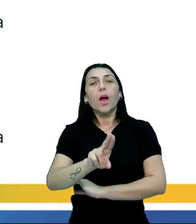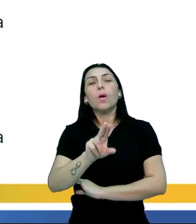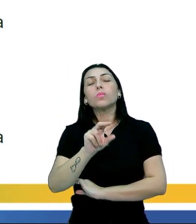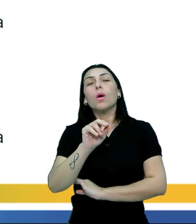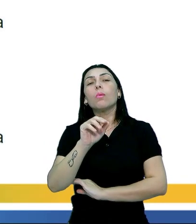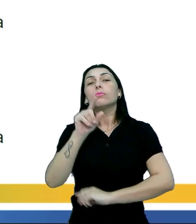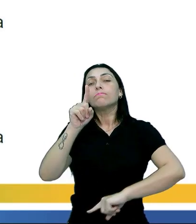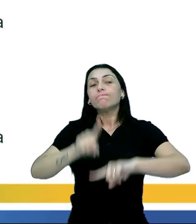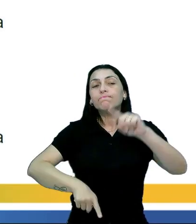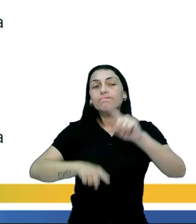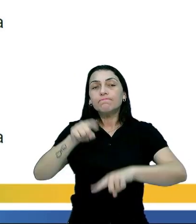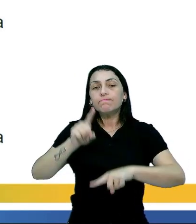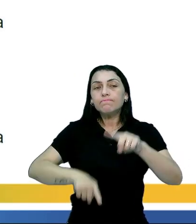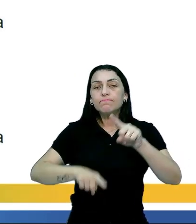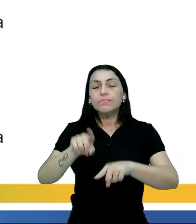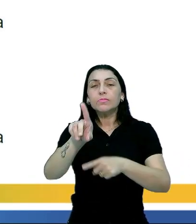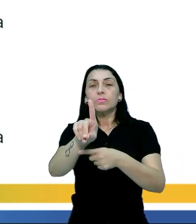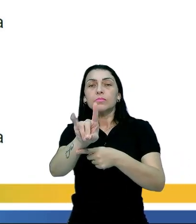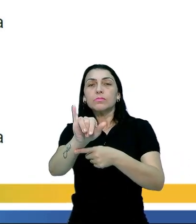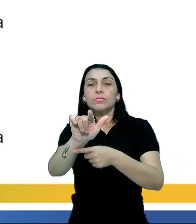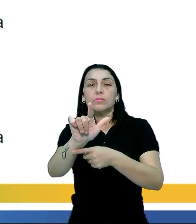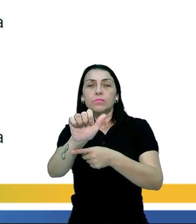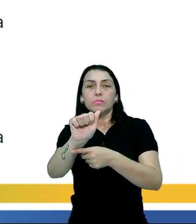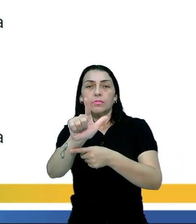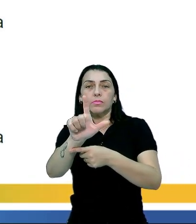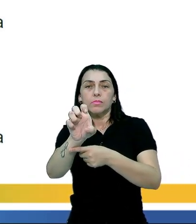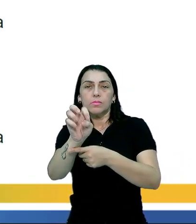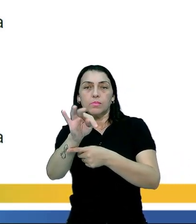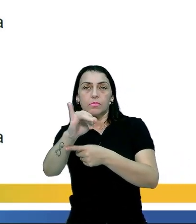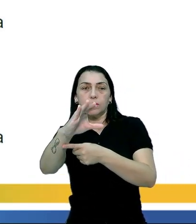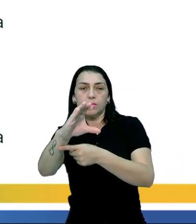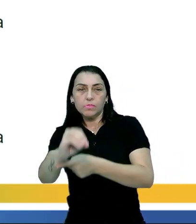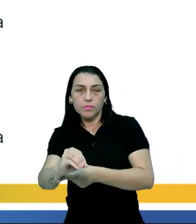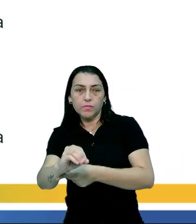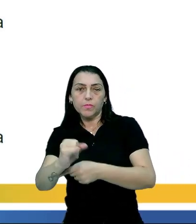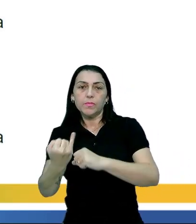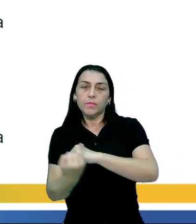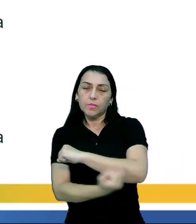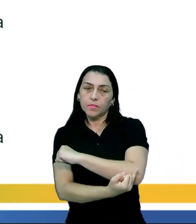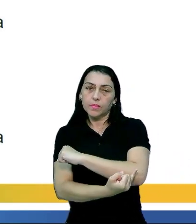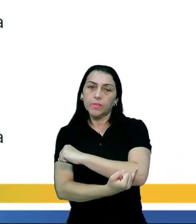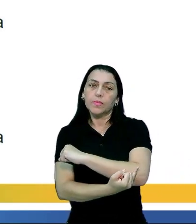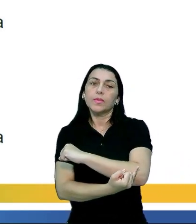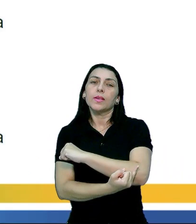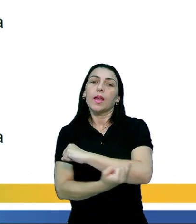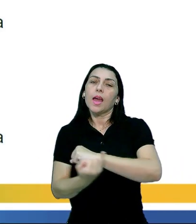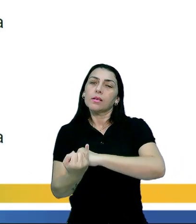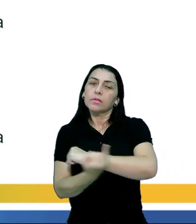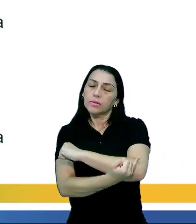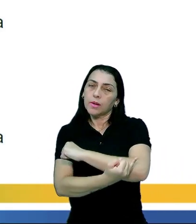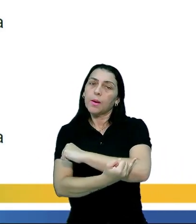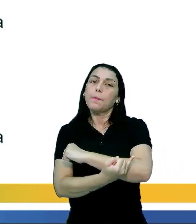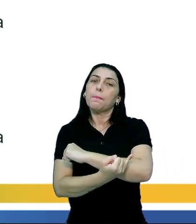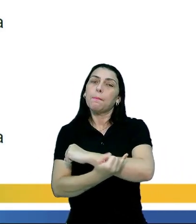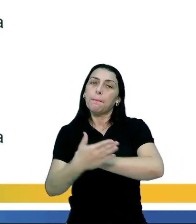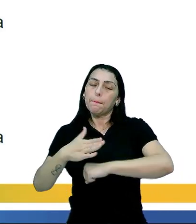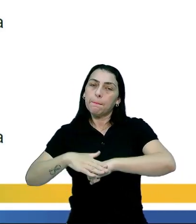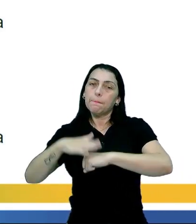utilizou termos como materialismo dialético, infraestrutura,